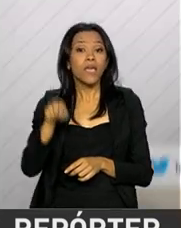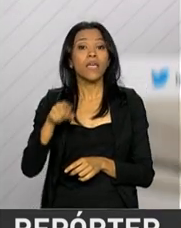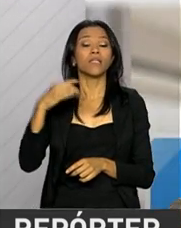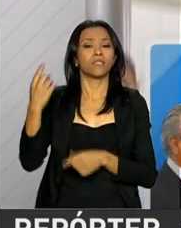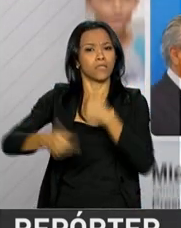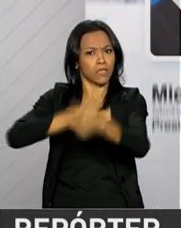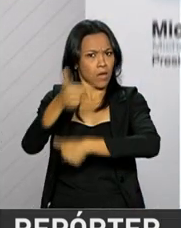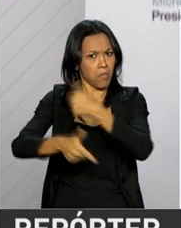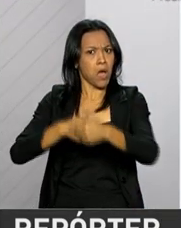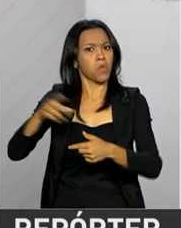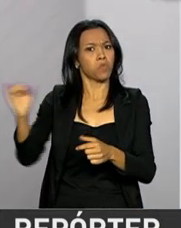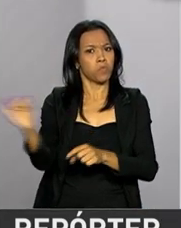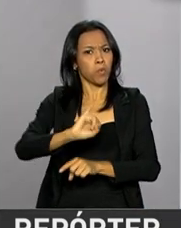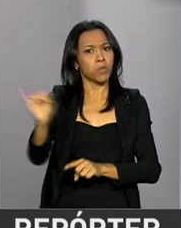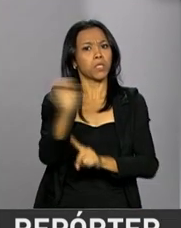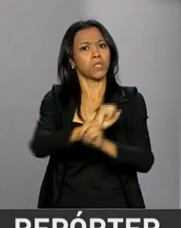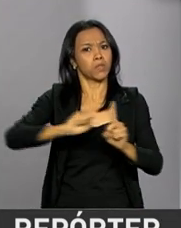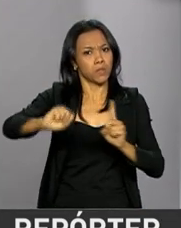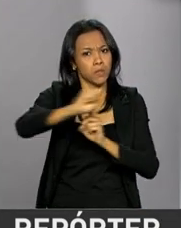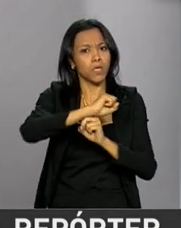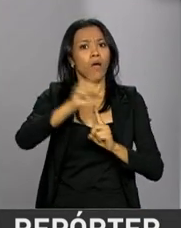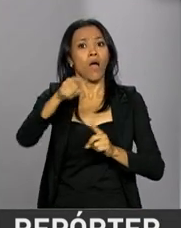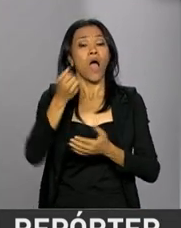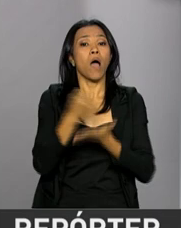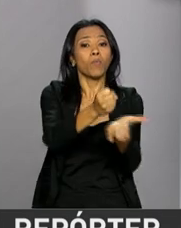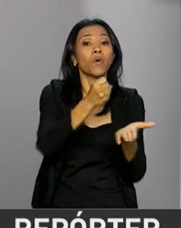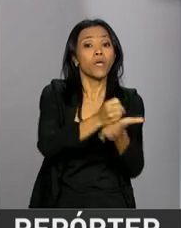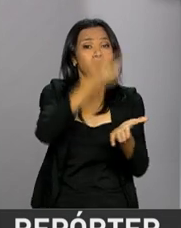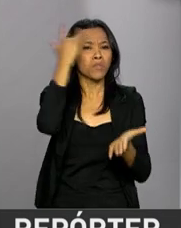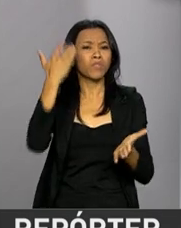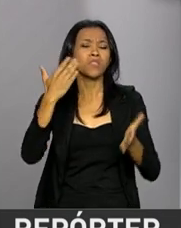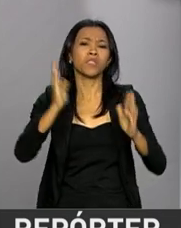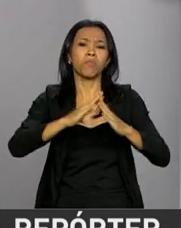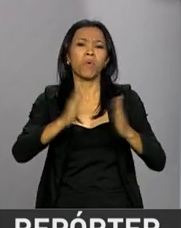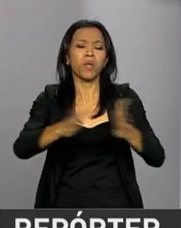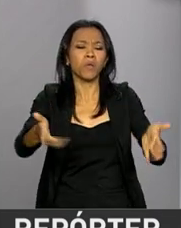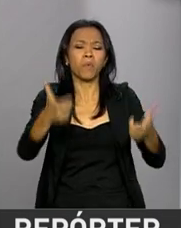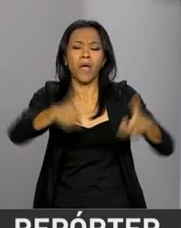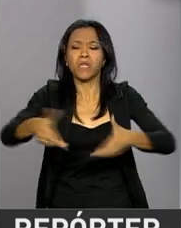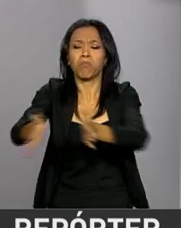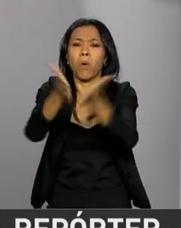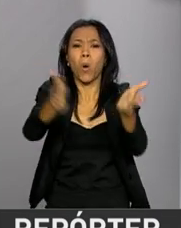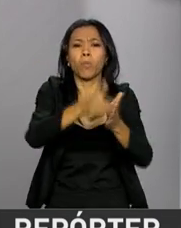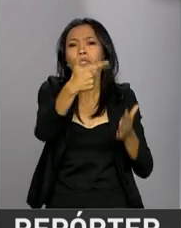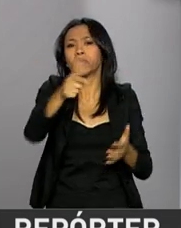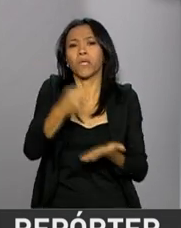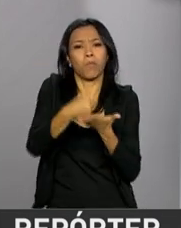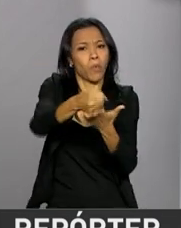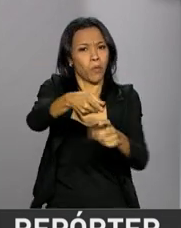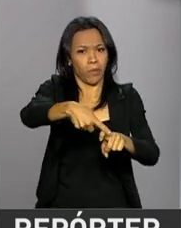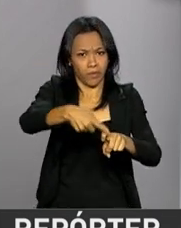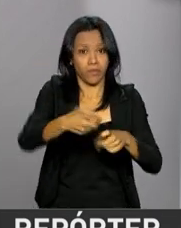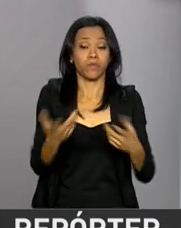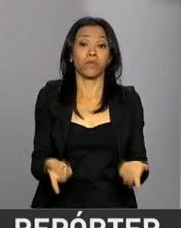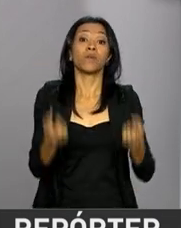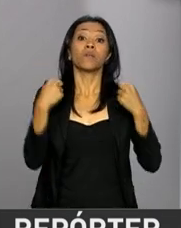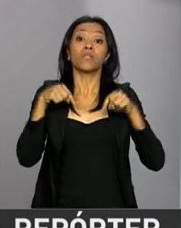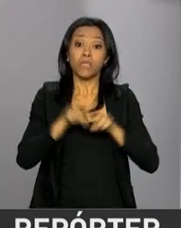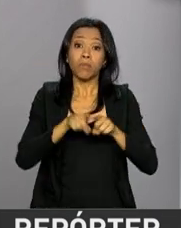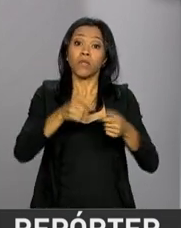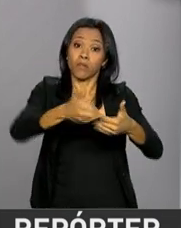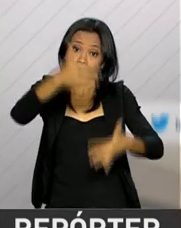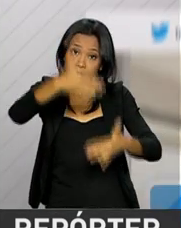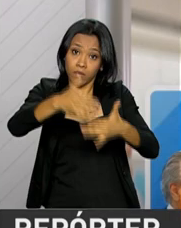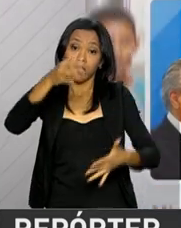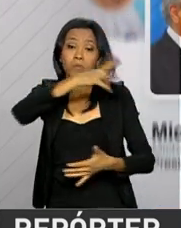importante apoiando as populações que vivem em áreas remotas com assis a médica ainda pelas redes sociais michel temer afirmou